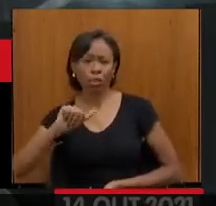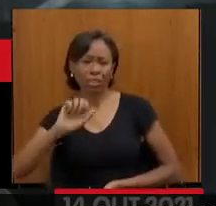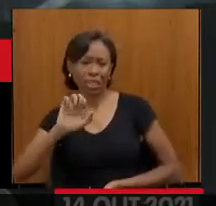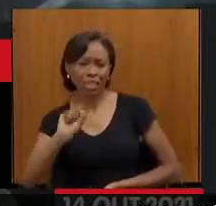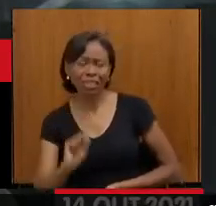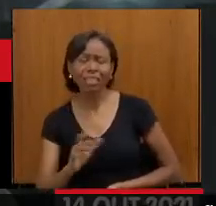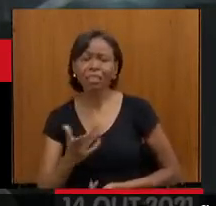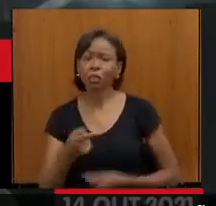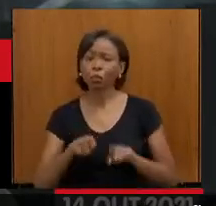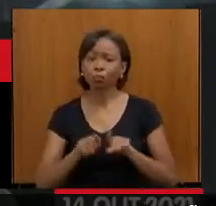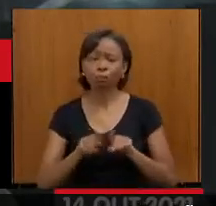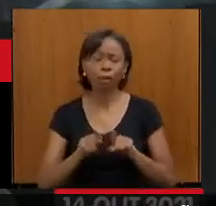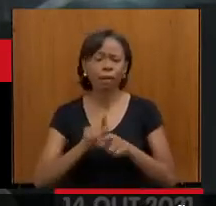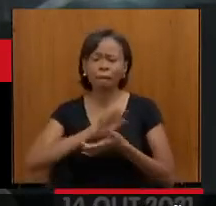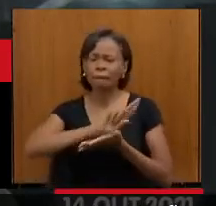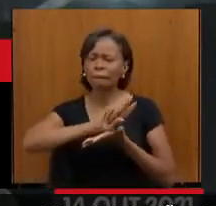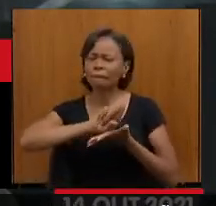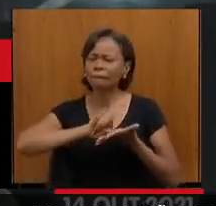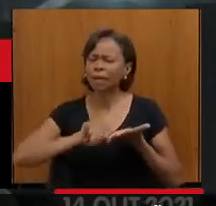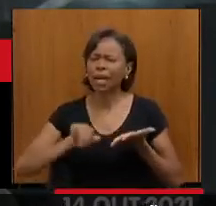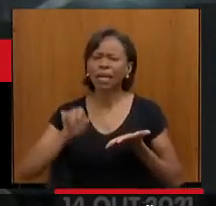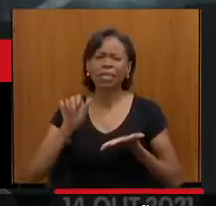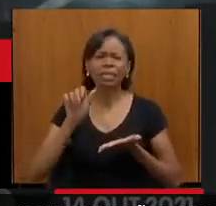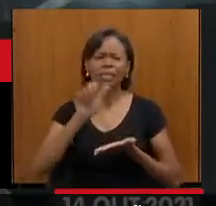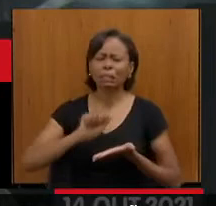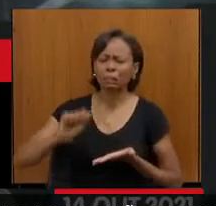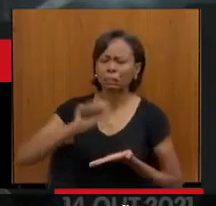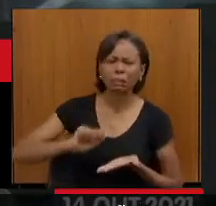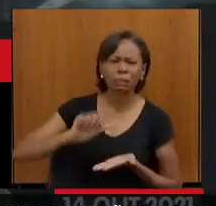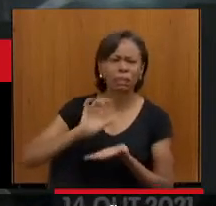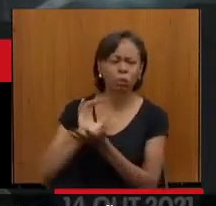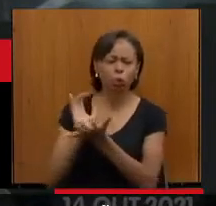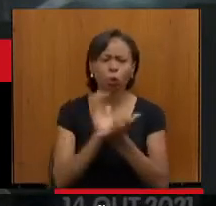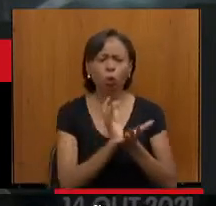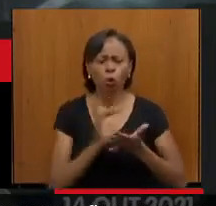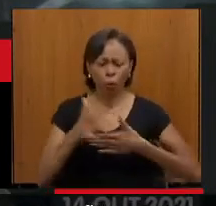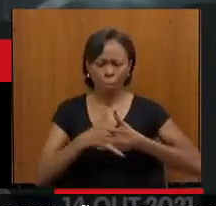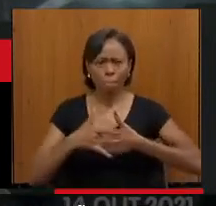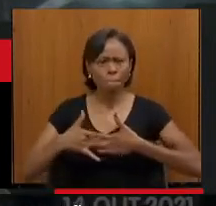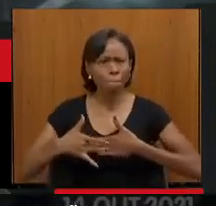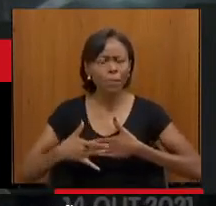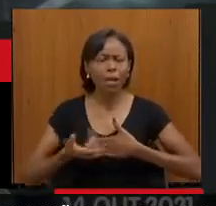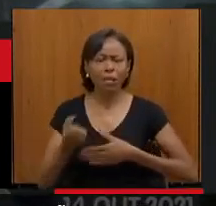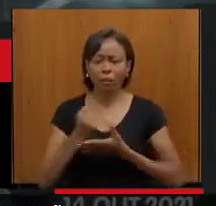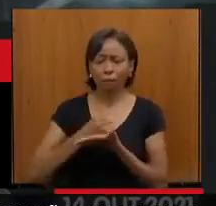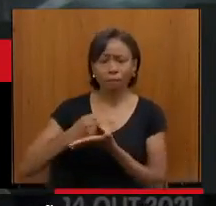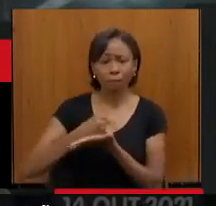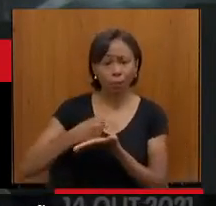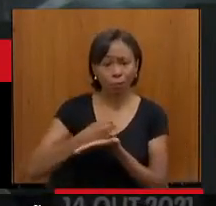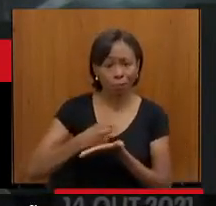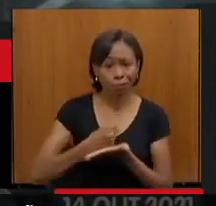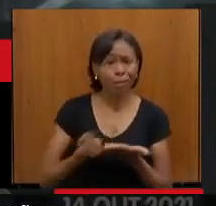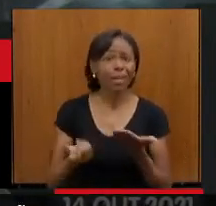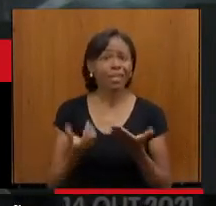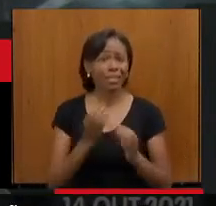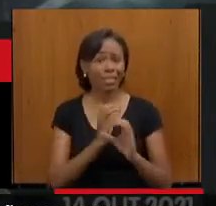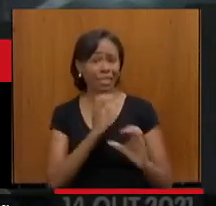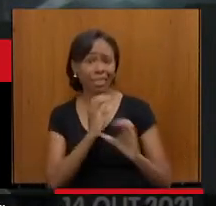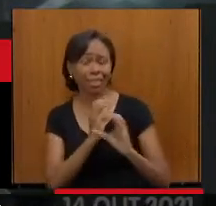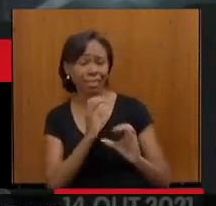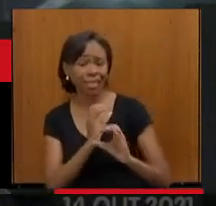sociedades de especialidades médicas, da enfermagem, da farmácia, da hotelaria hospitalar, da engenharia clínica,